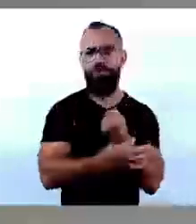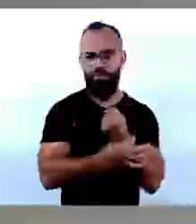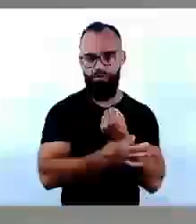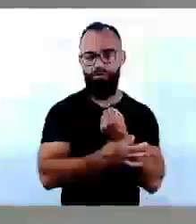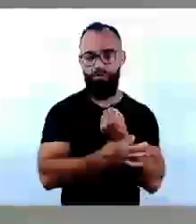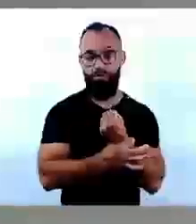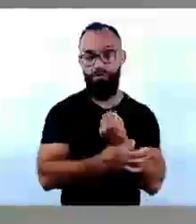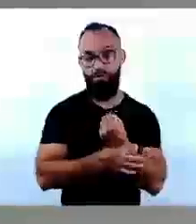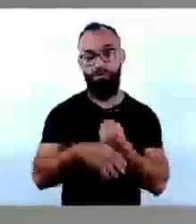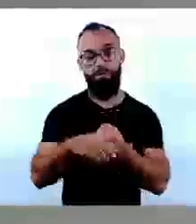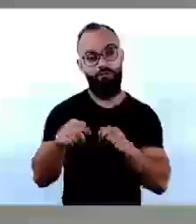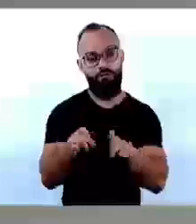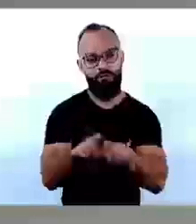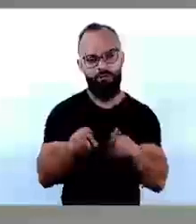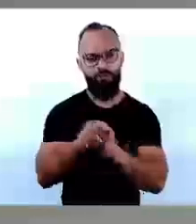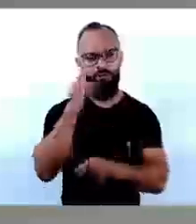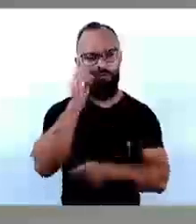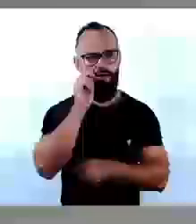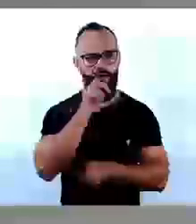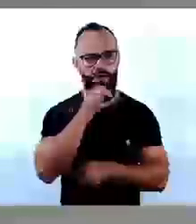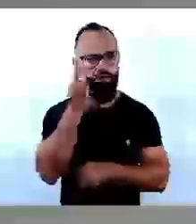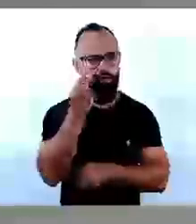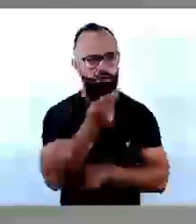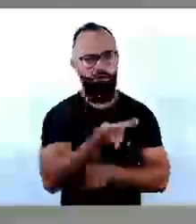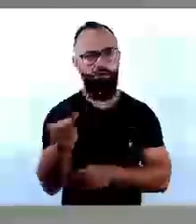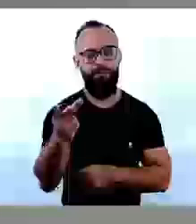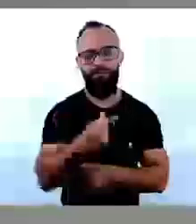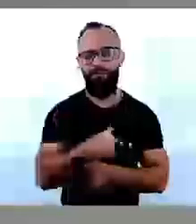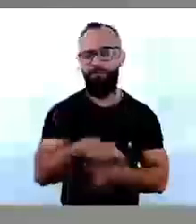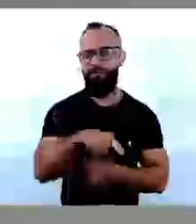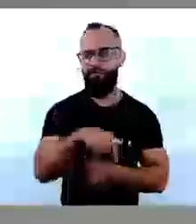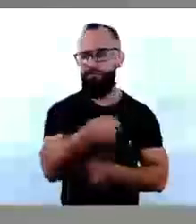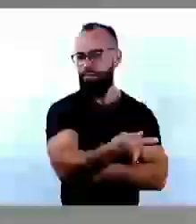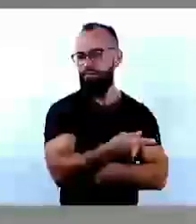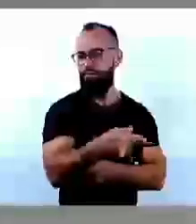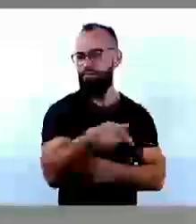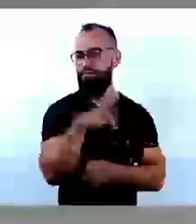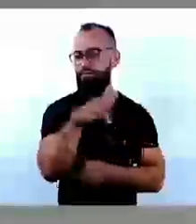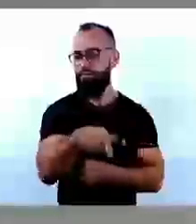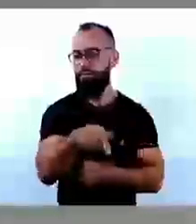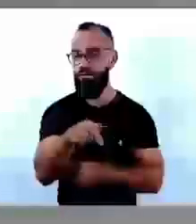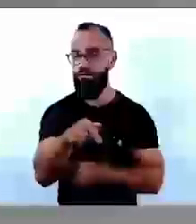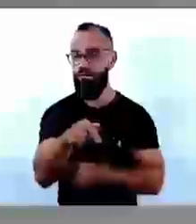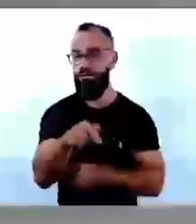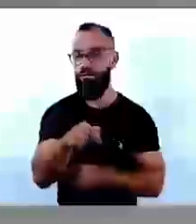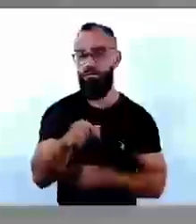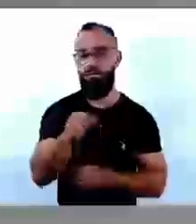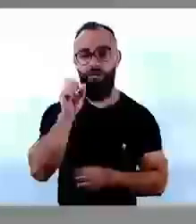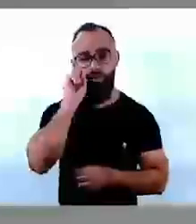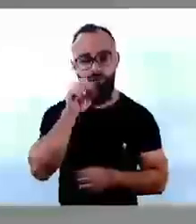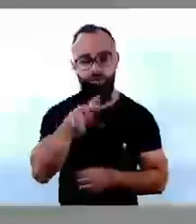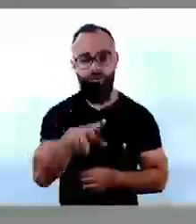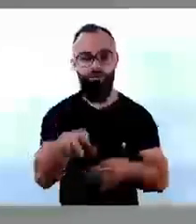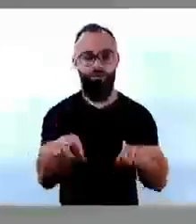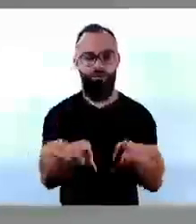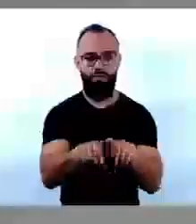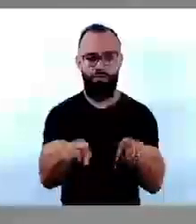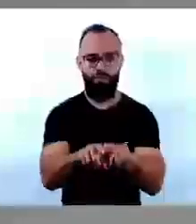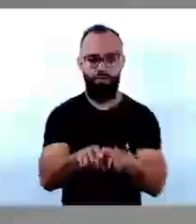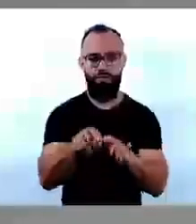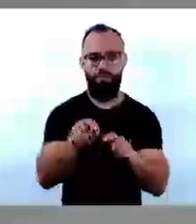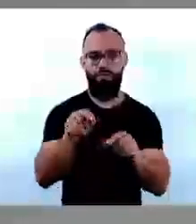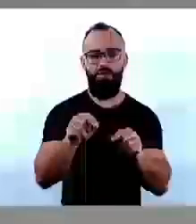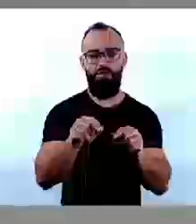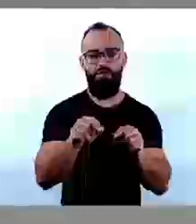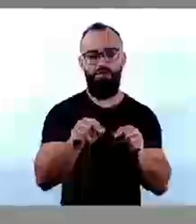algumas visitas após ela e o pessoal já tem visto a as viaturas da PM